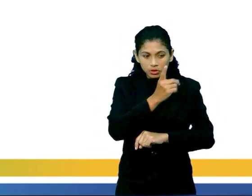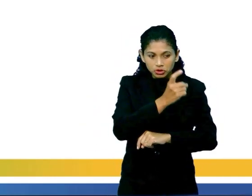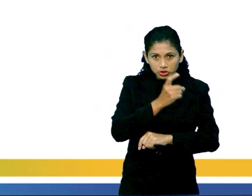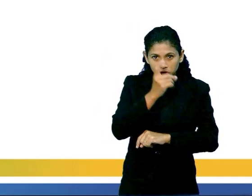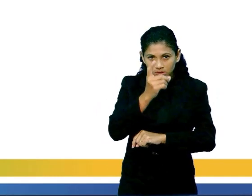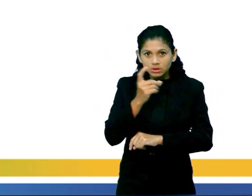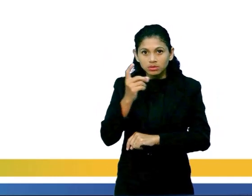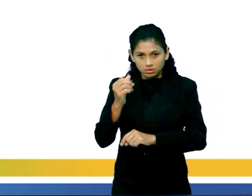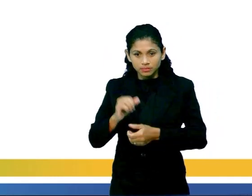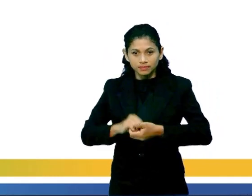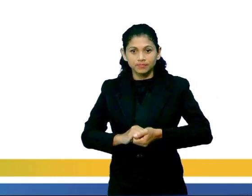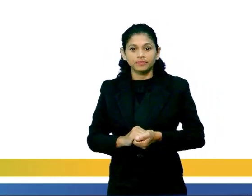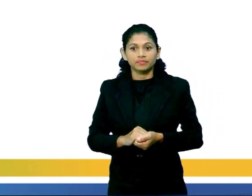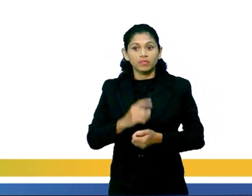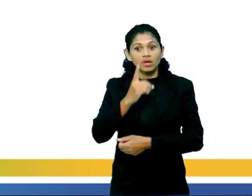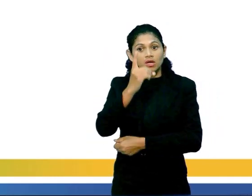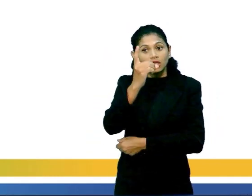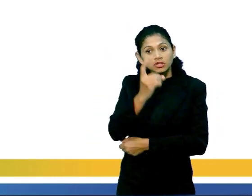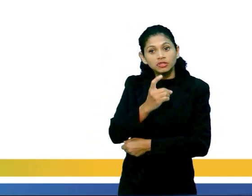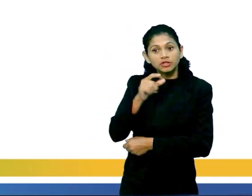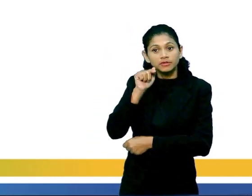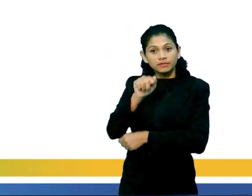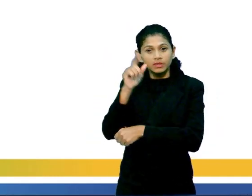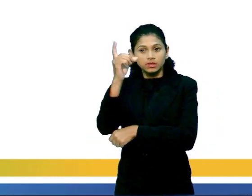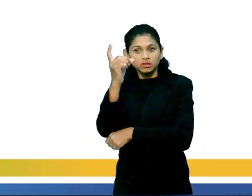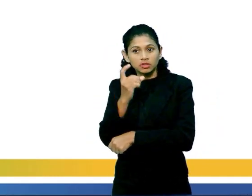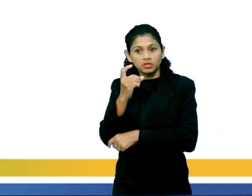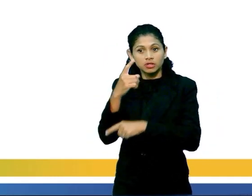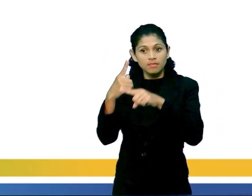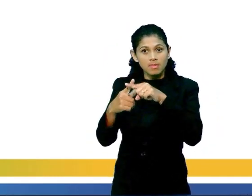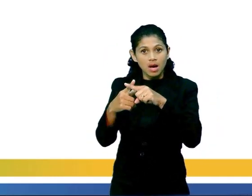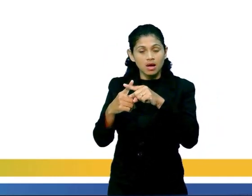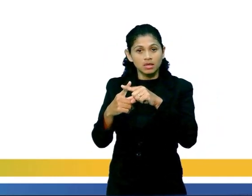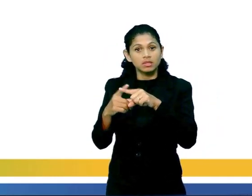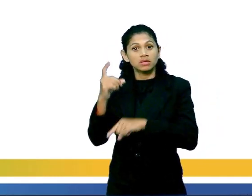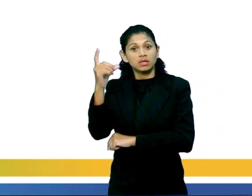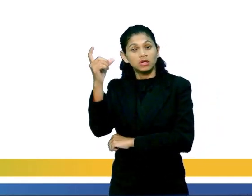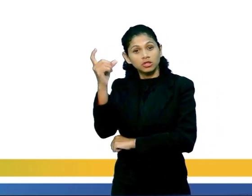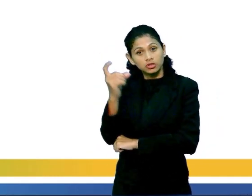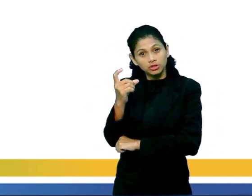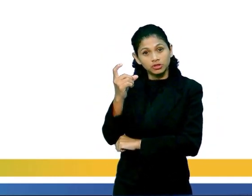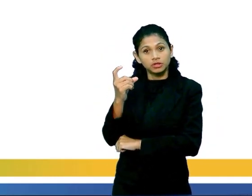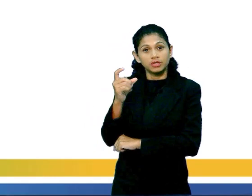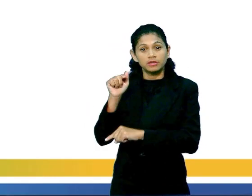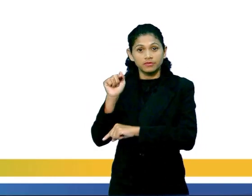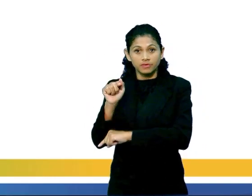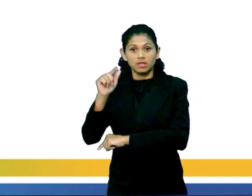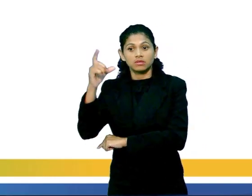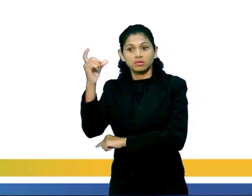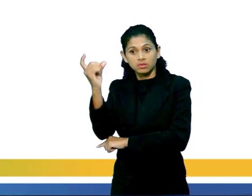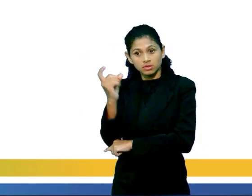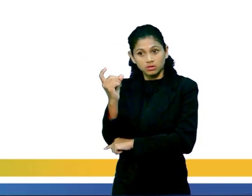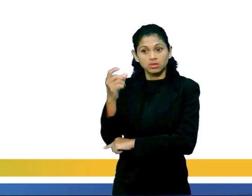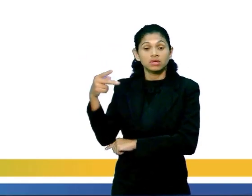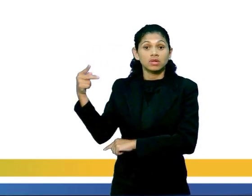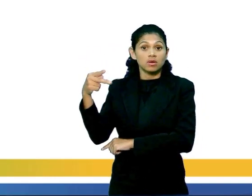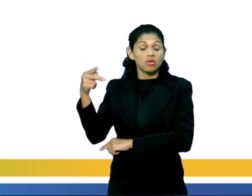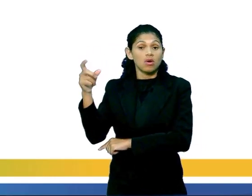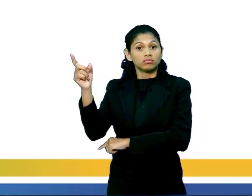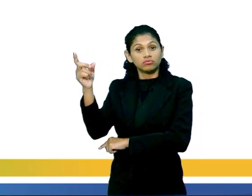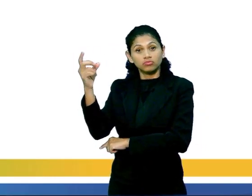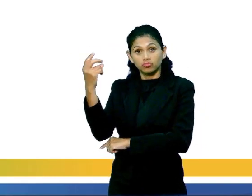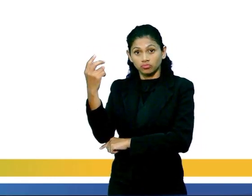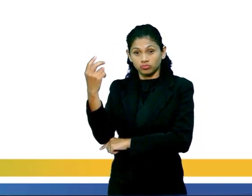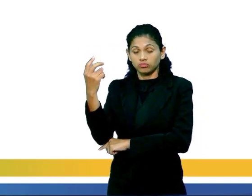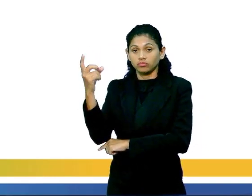nós temos que x vezes x é x quadrado, e como temos duas, o resultado fica 2x